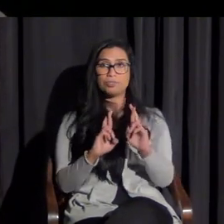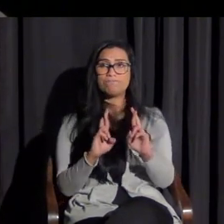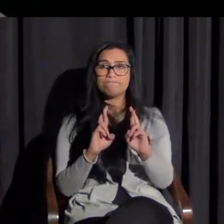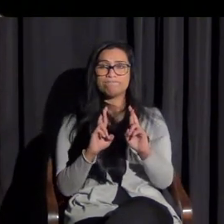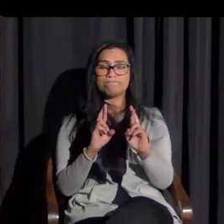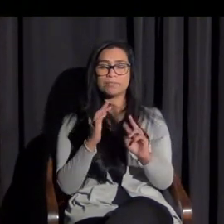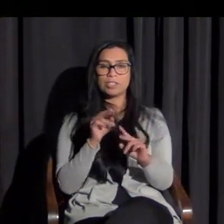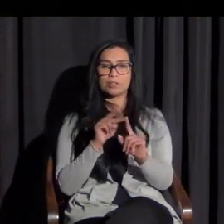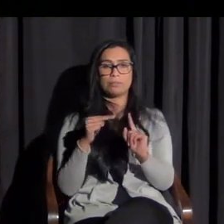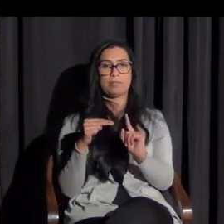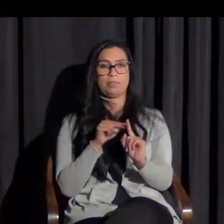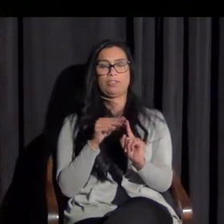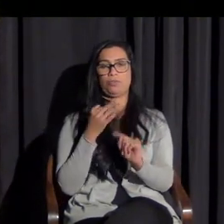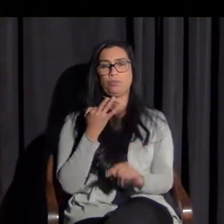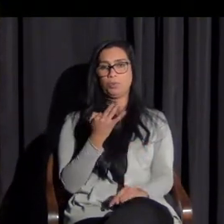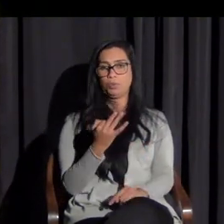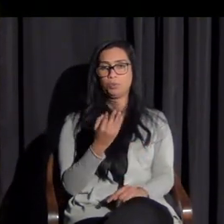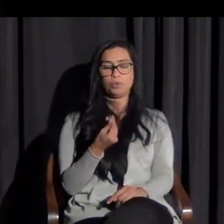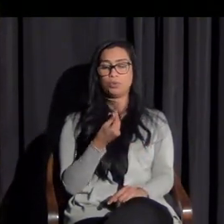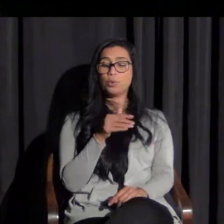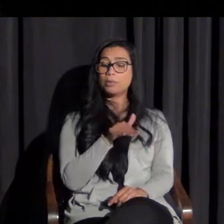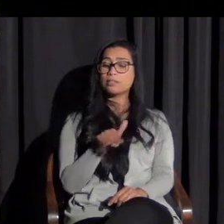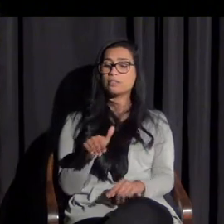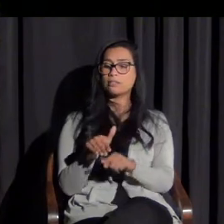às crianças.